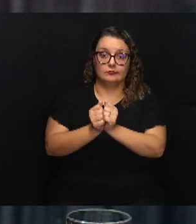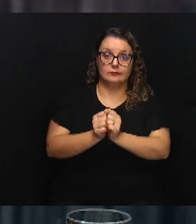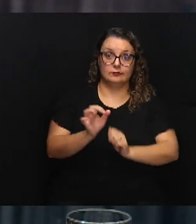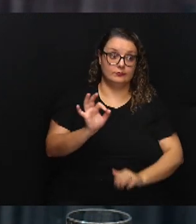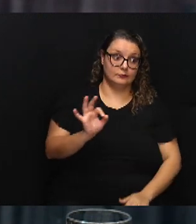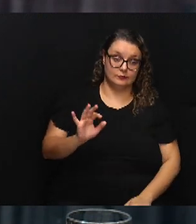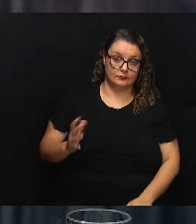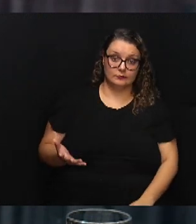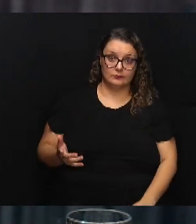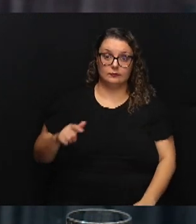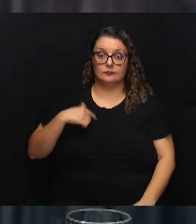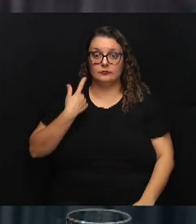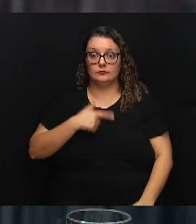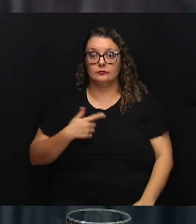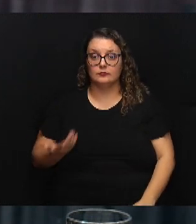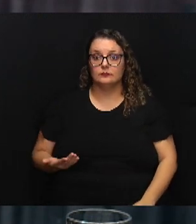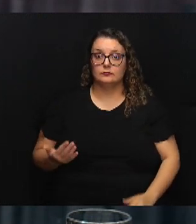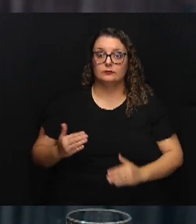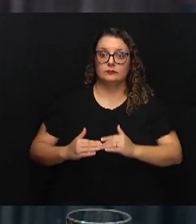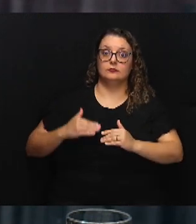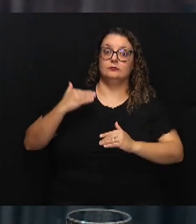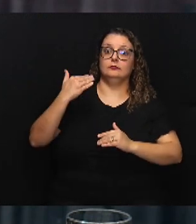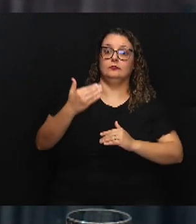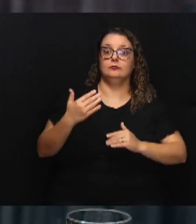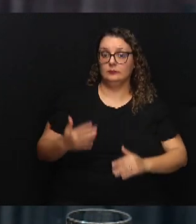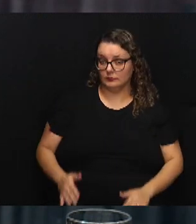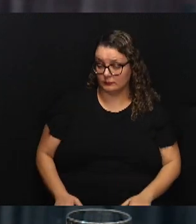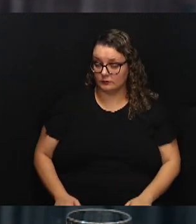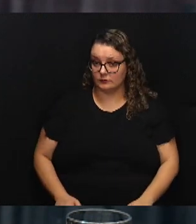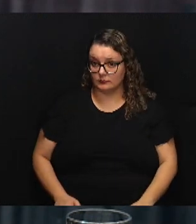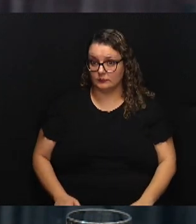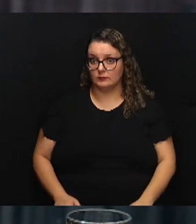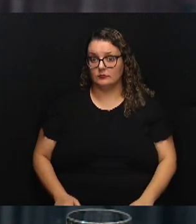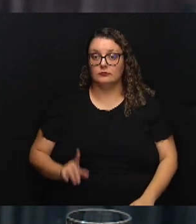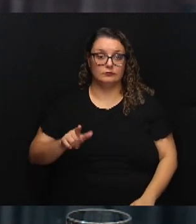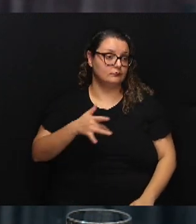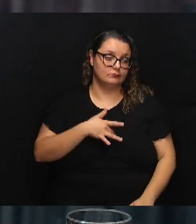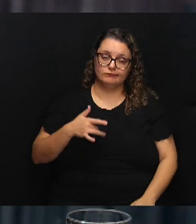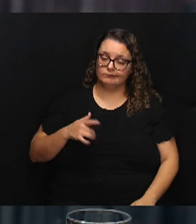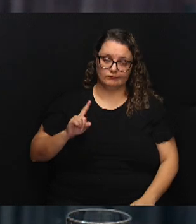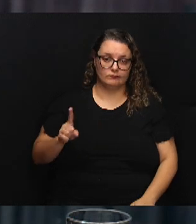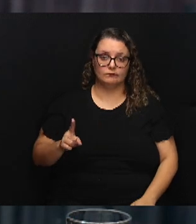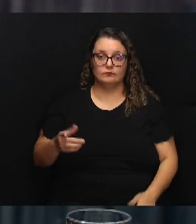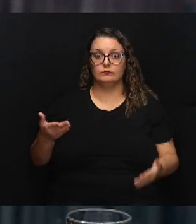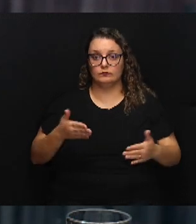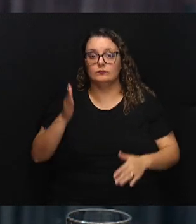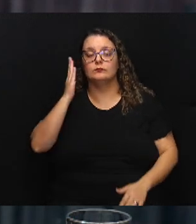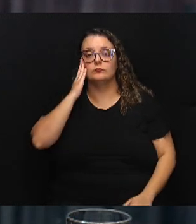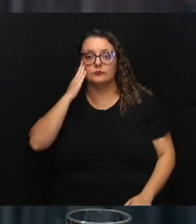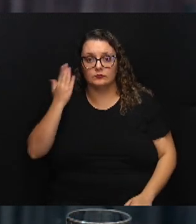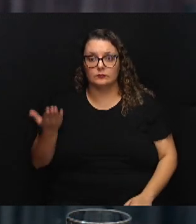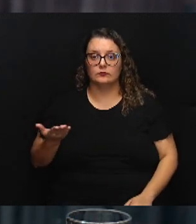gente acaba passando na nossa alçada é saudável, né? Hoje a gente sabe que uma dívida, né,